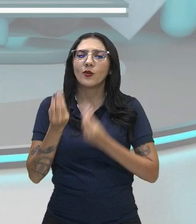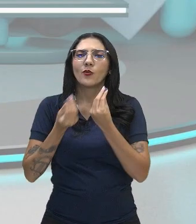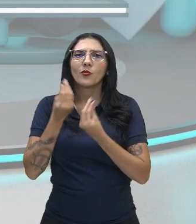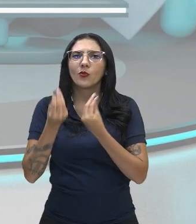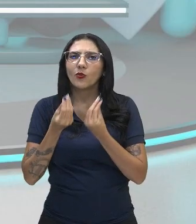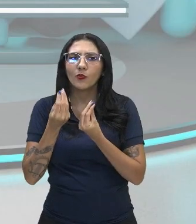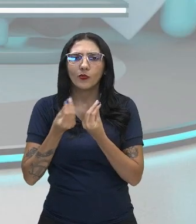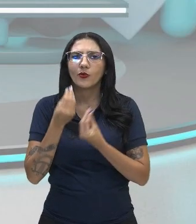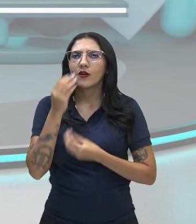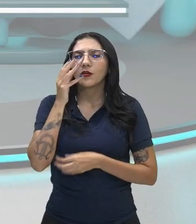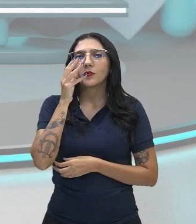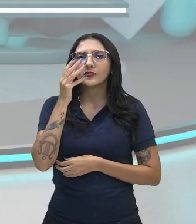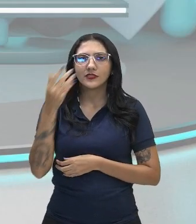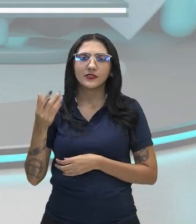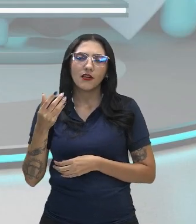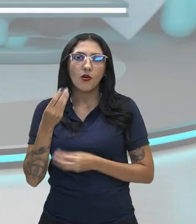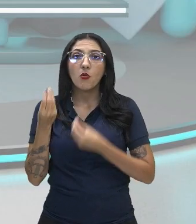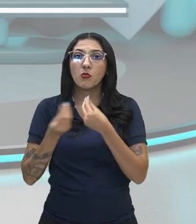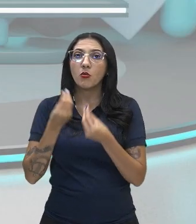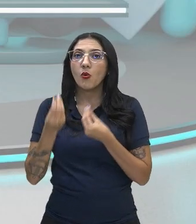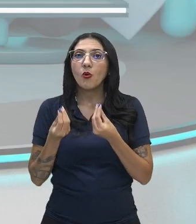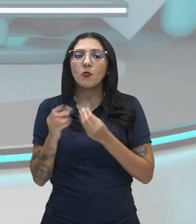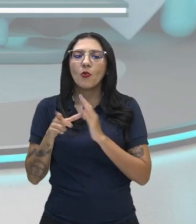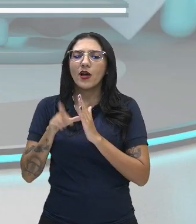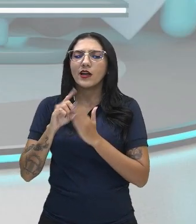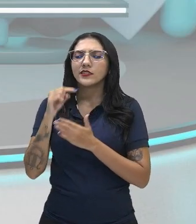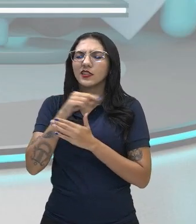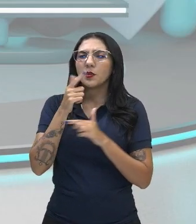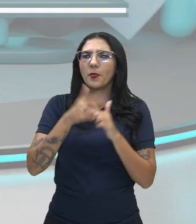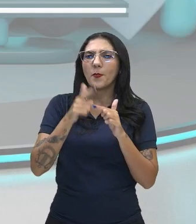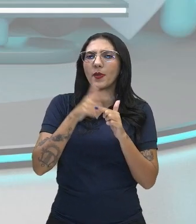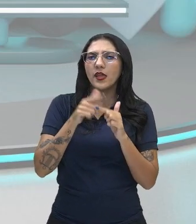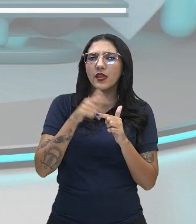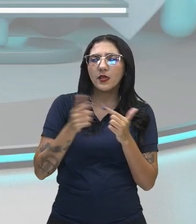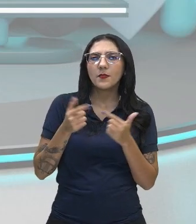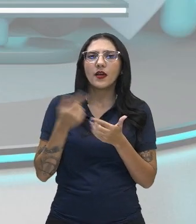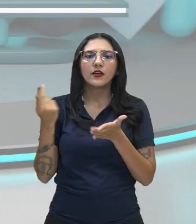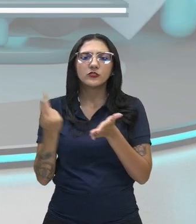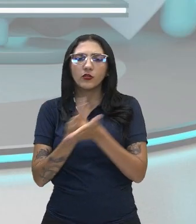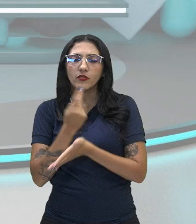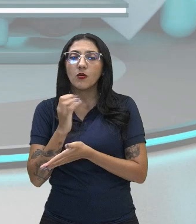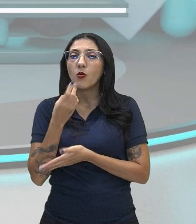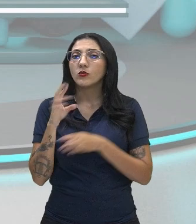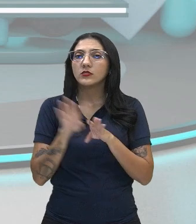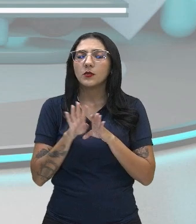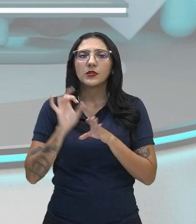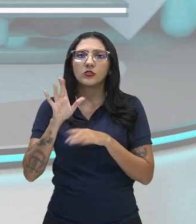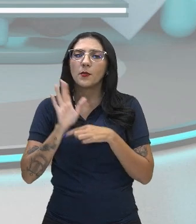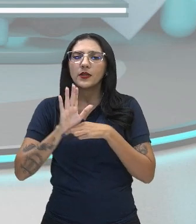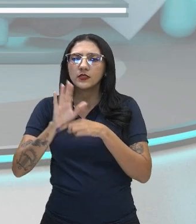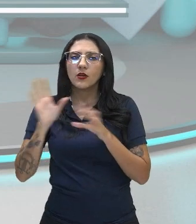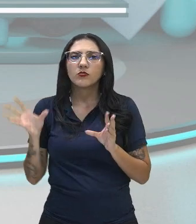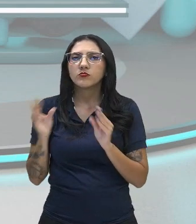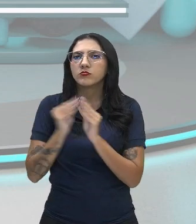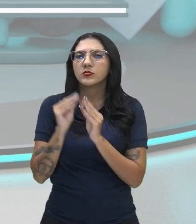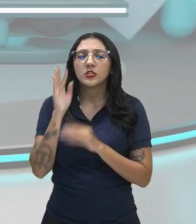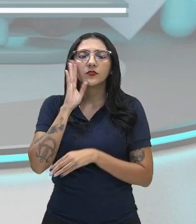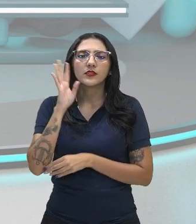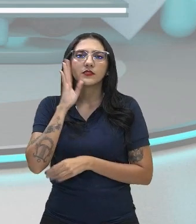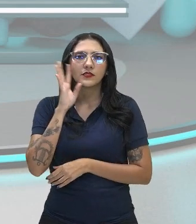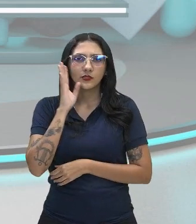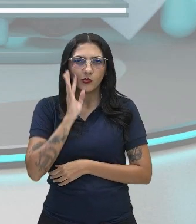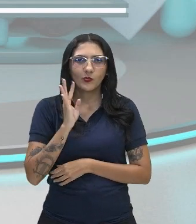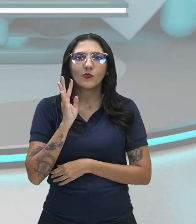história, com a resolução ou com uma reflexão sobre os eventos, sobre os fatos da